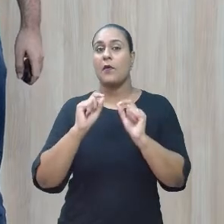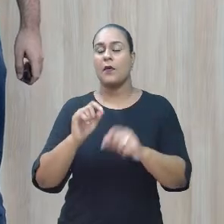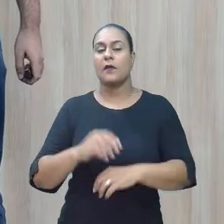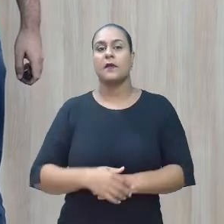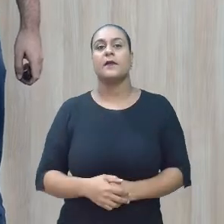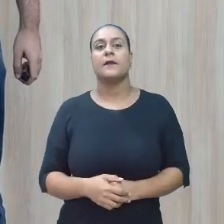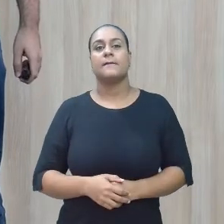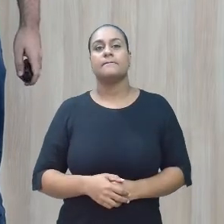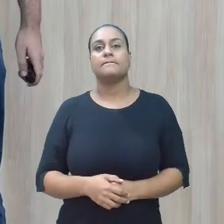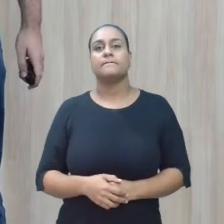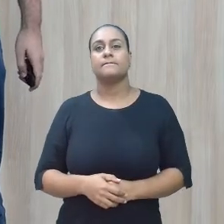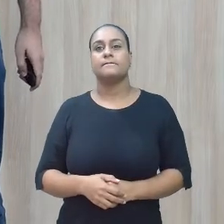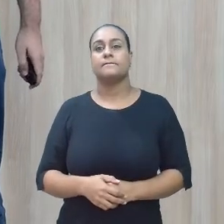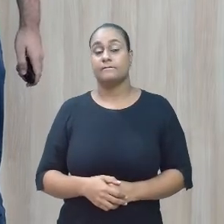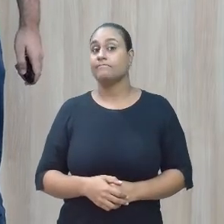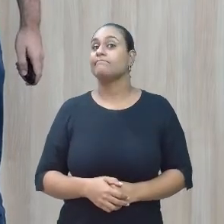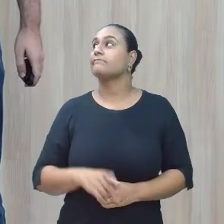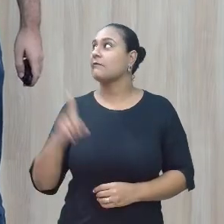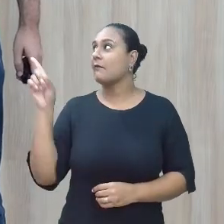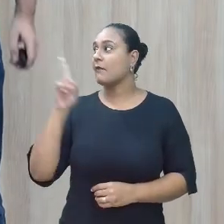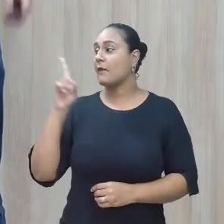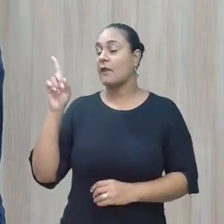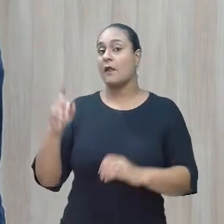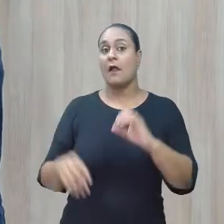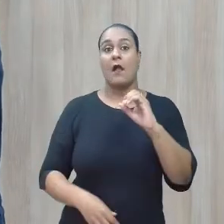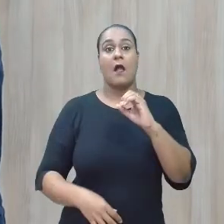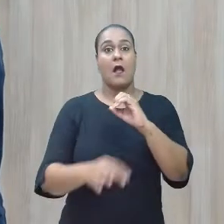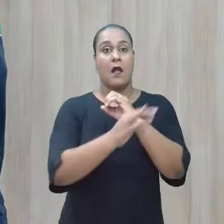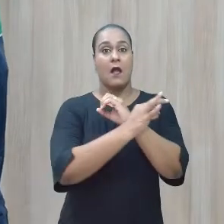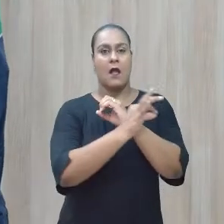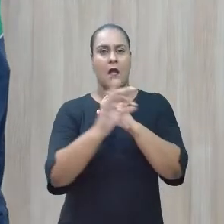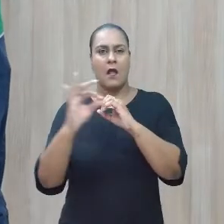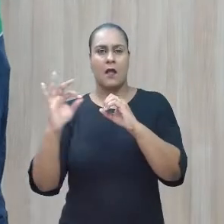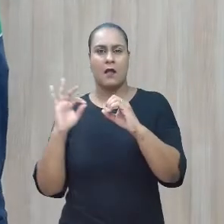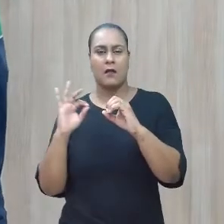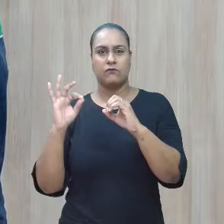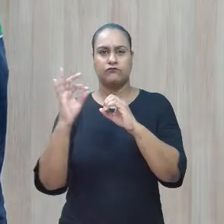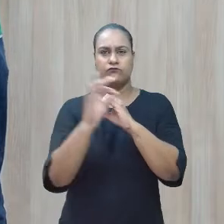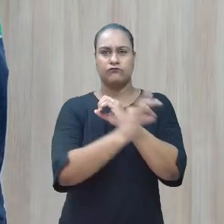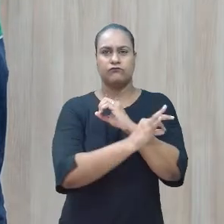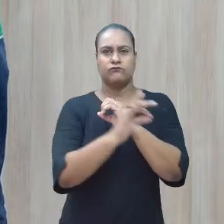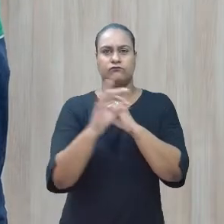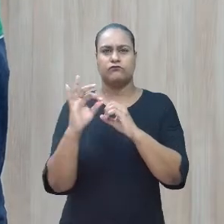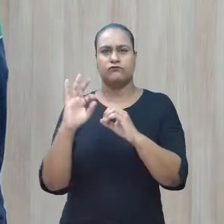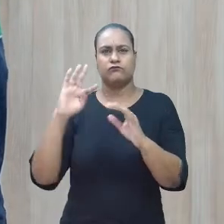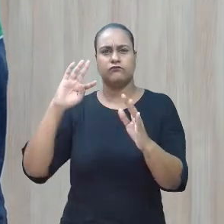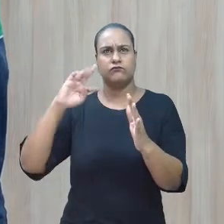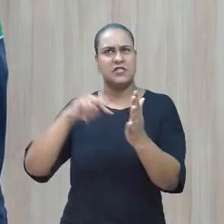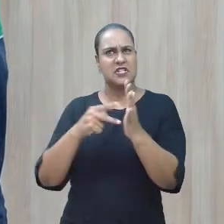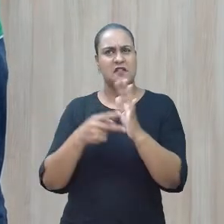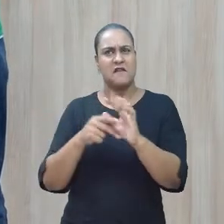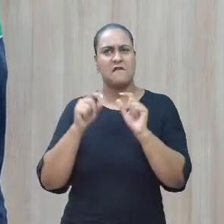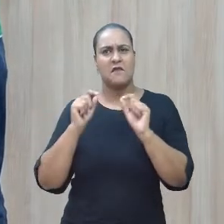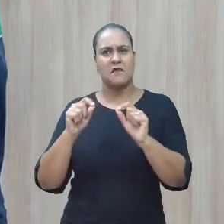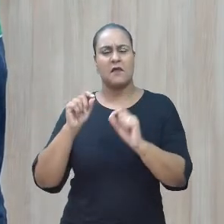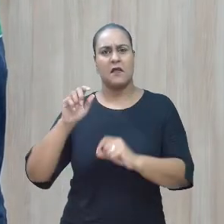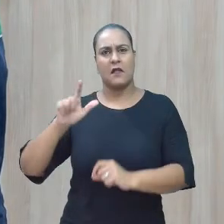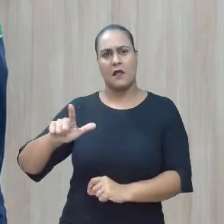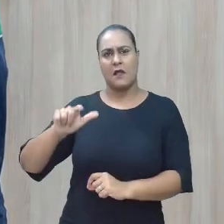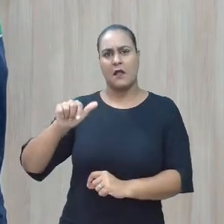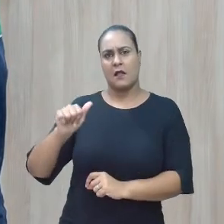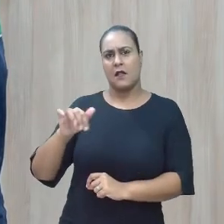nossa querida latitude. Aí você vai ficar assim pensando, né? O que seria a latitude? Vamos